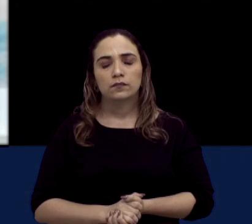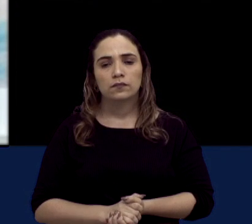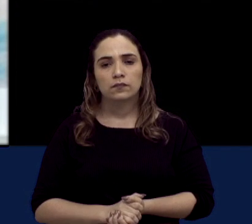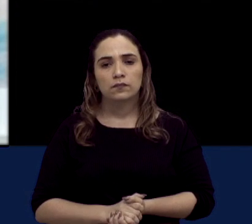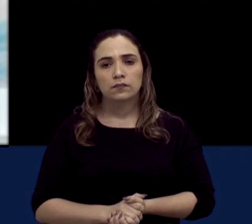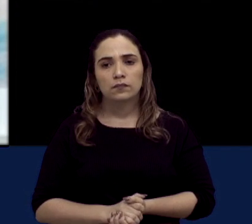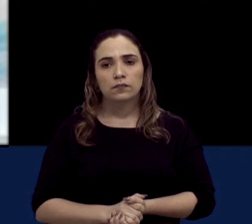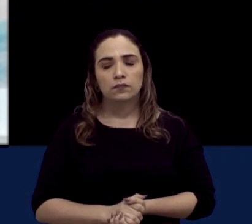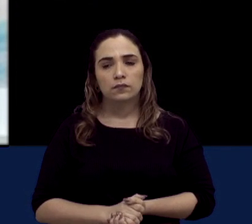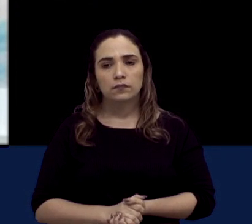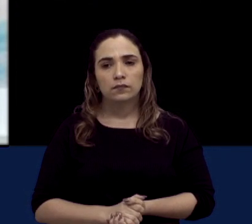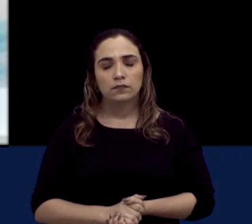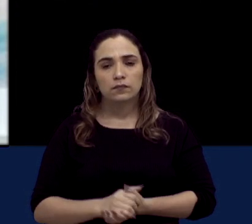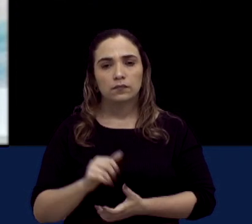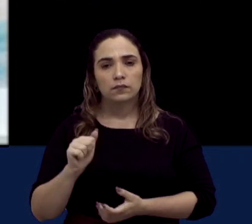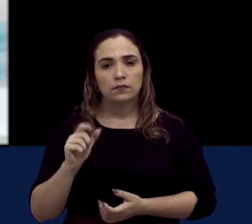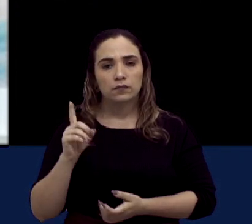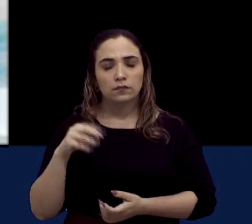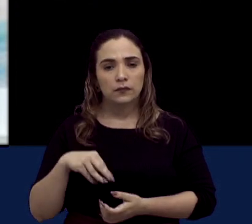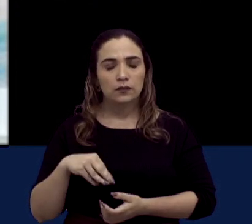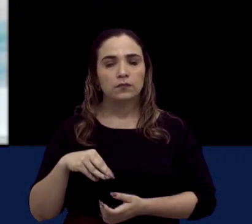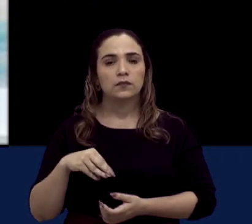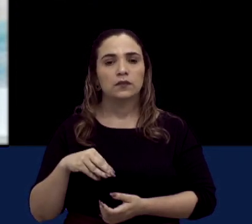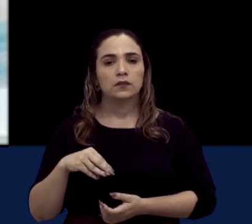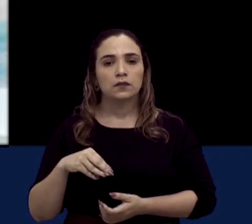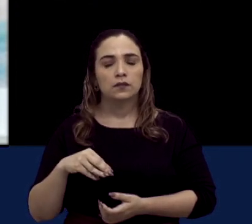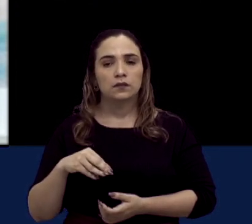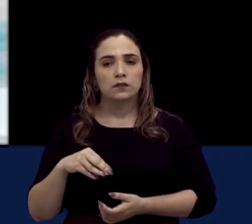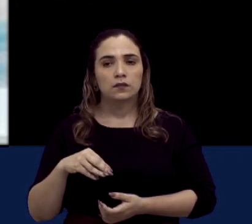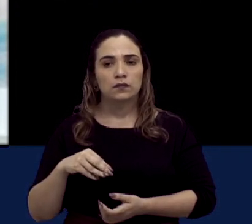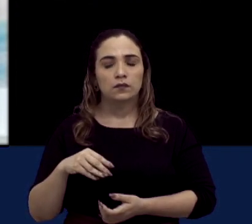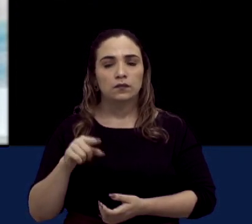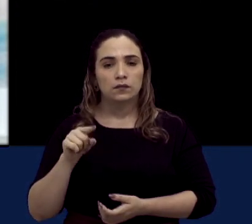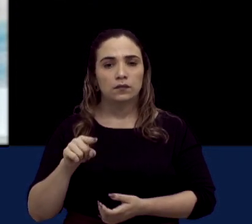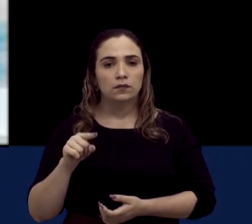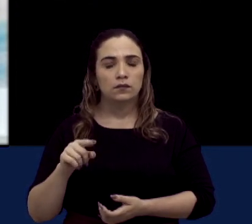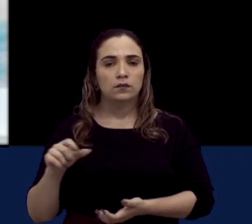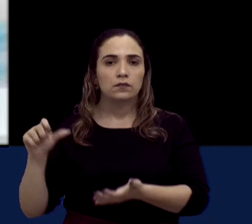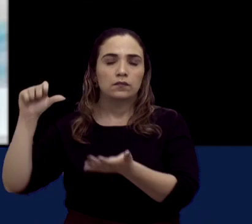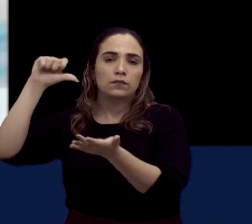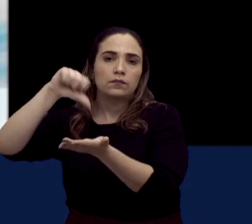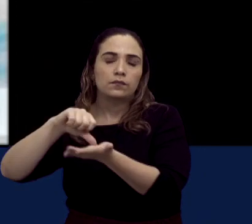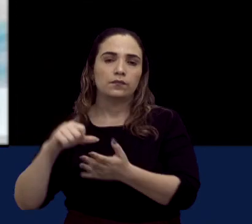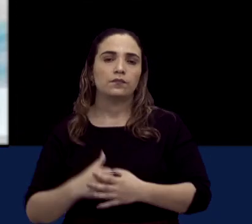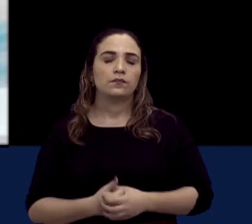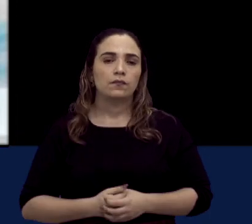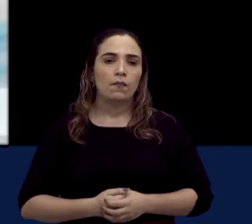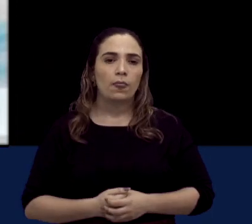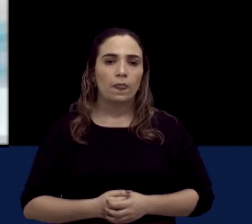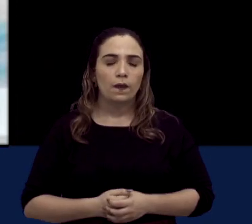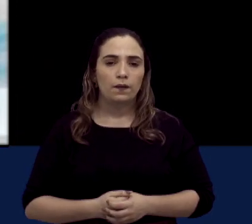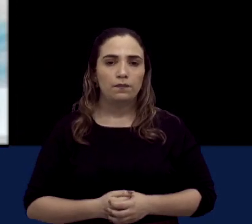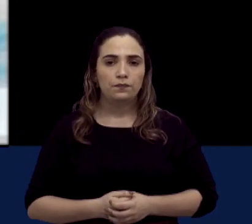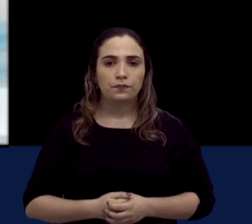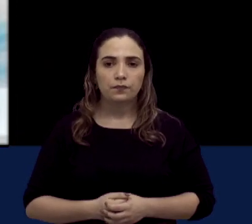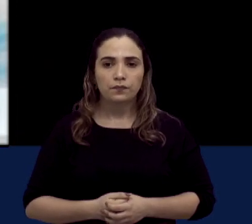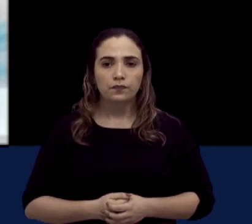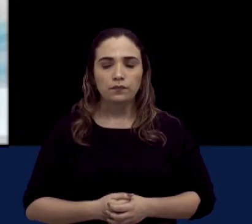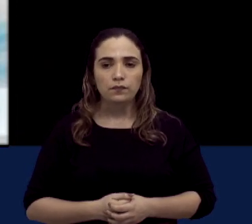administrar, gerenciar, operacionalizar os serviços de um determinado equipamento, certo?